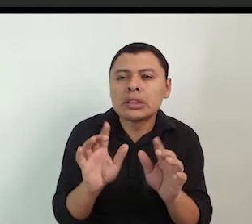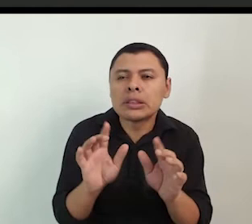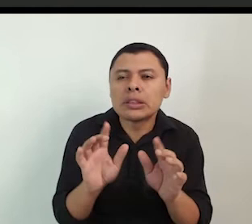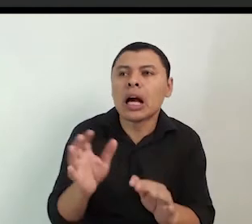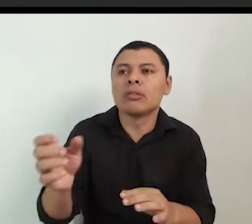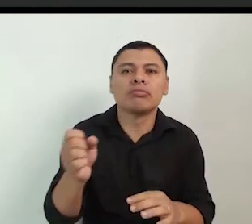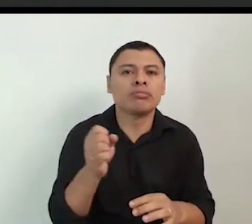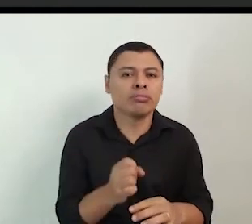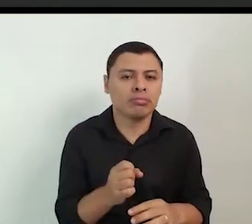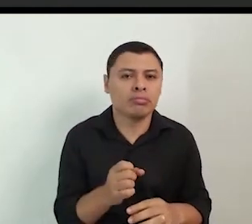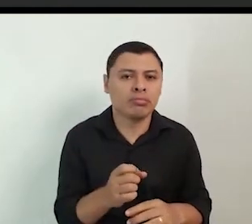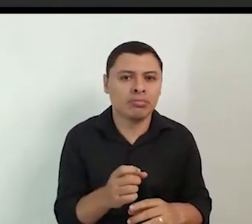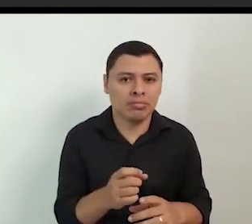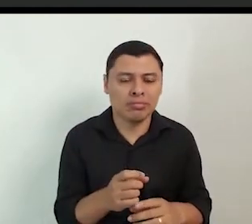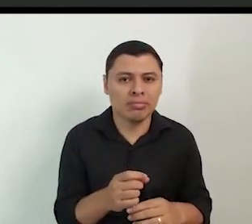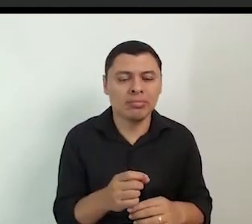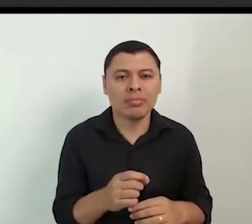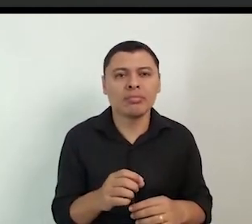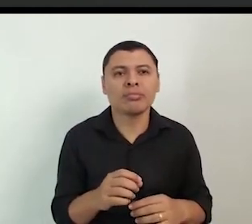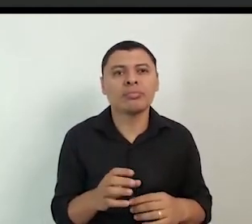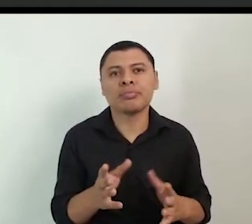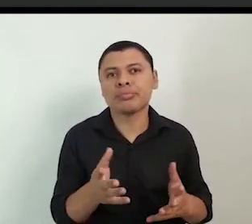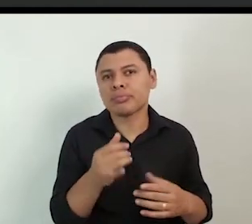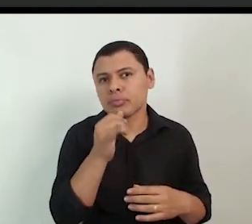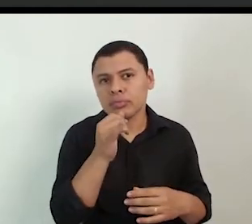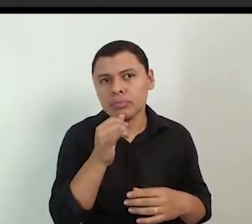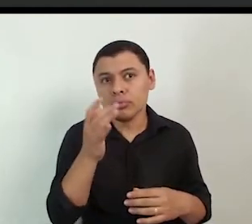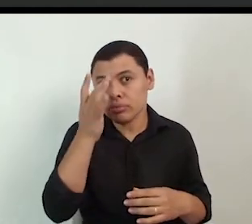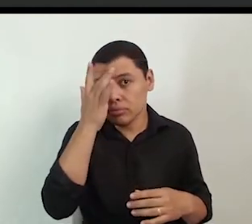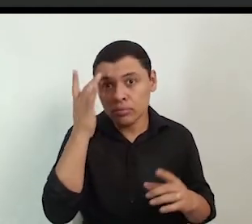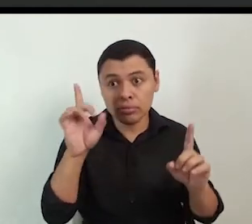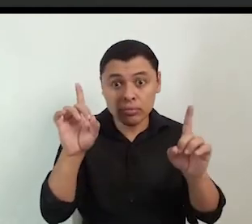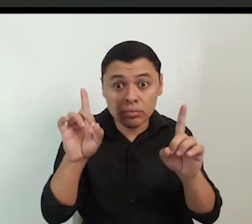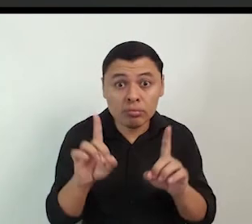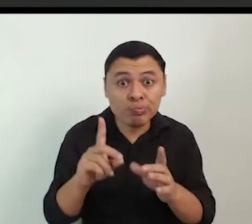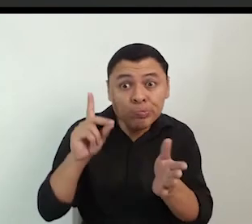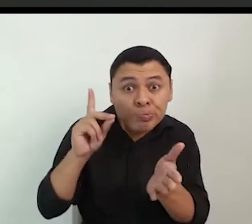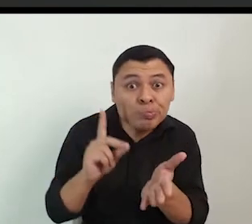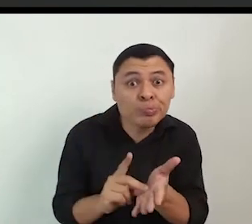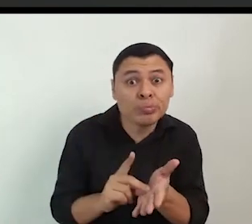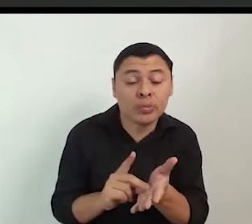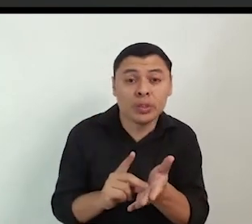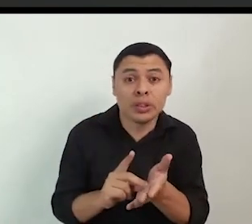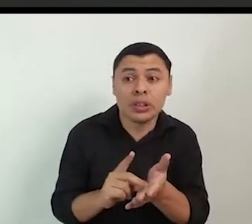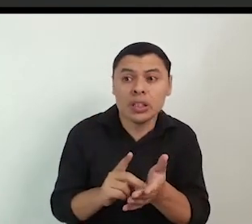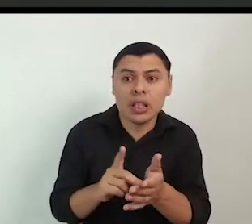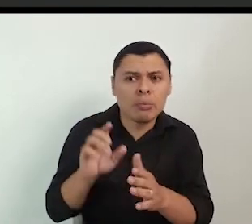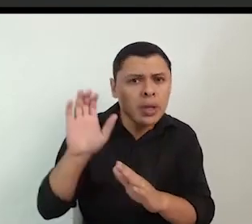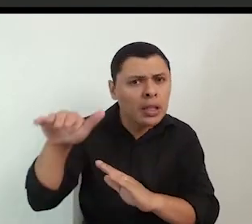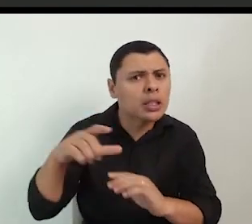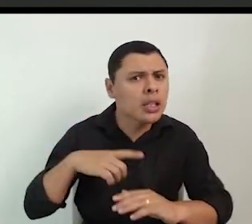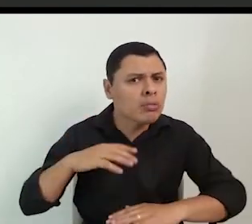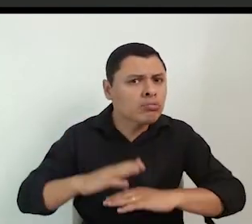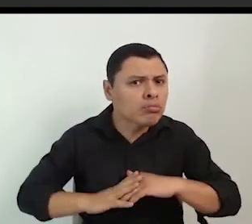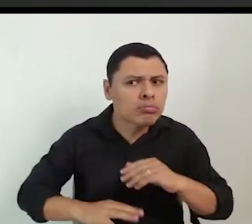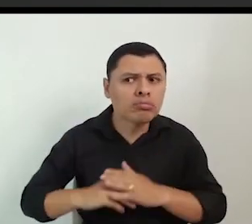Você não está procurando a pessoa com deficiência e nela achar as competências que você